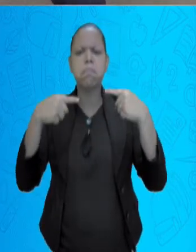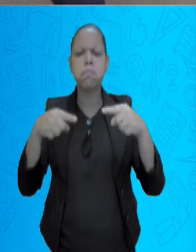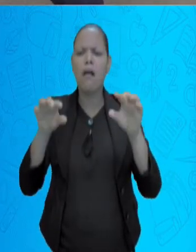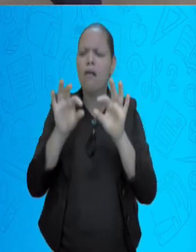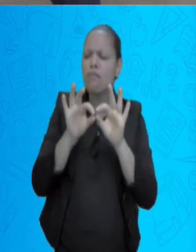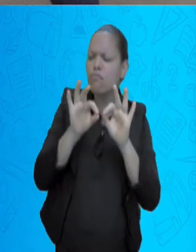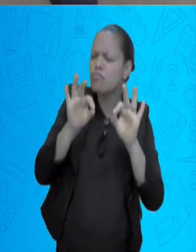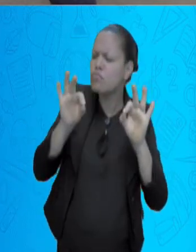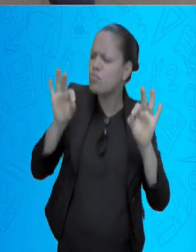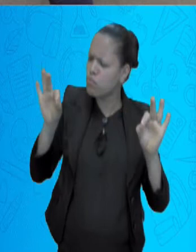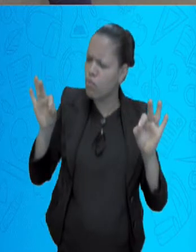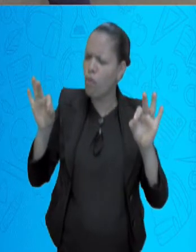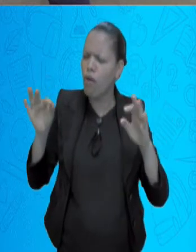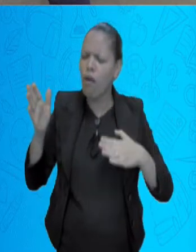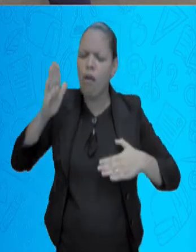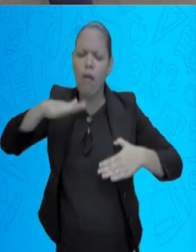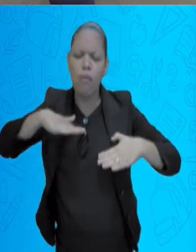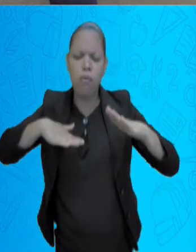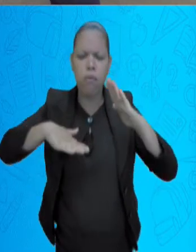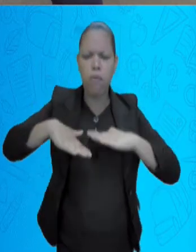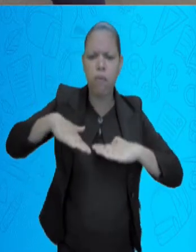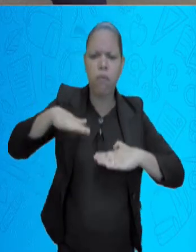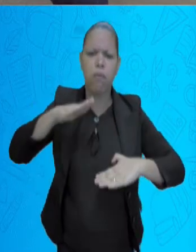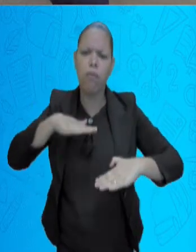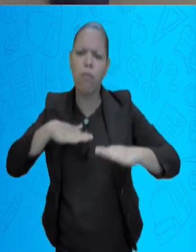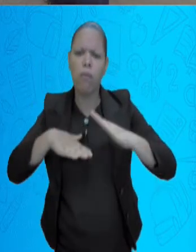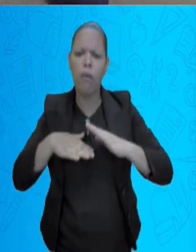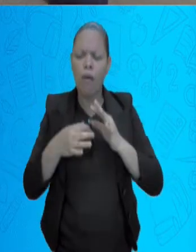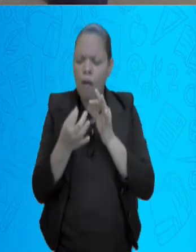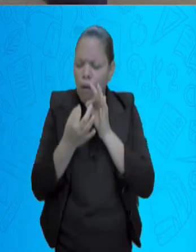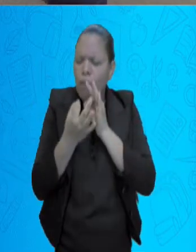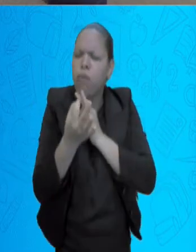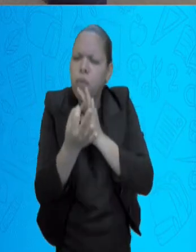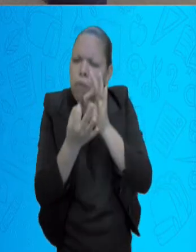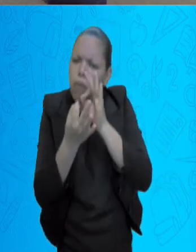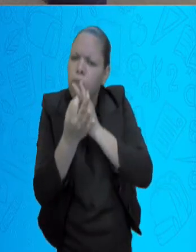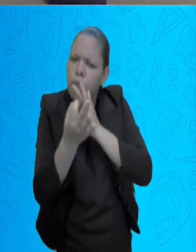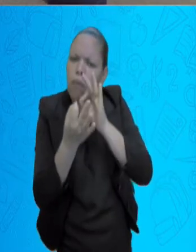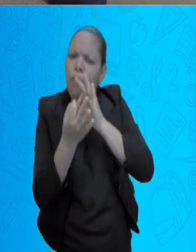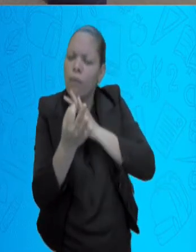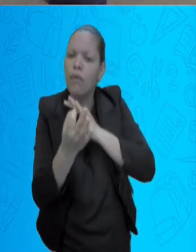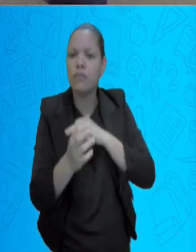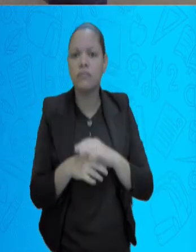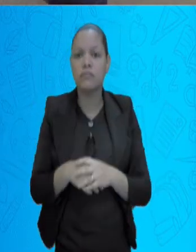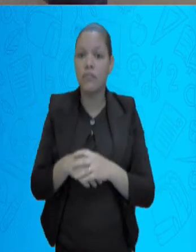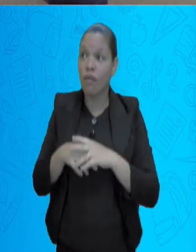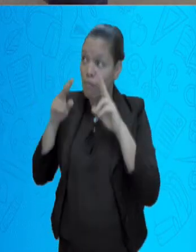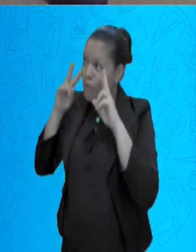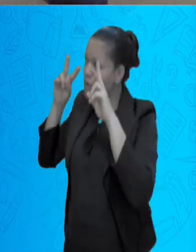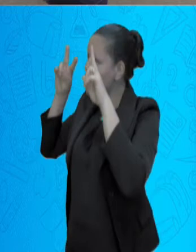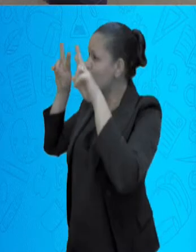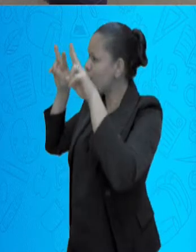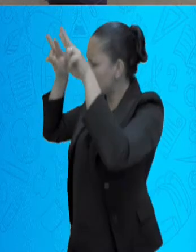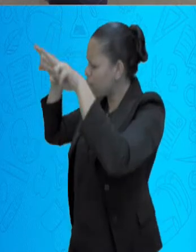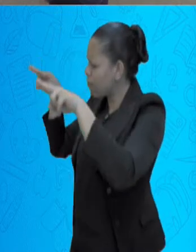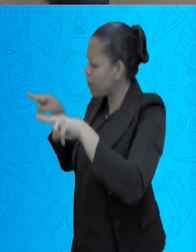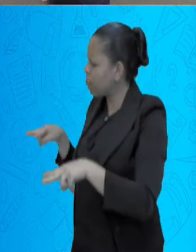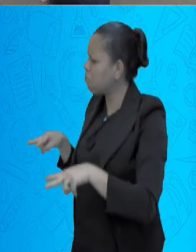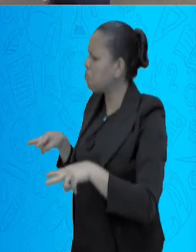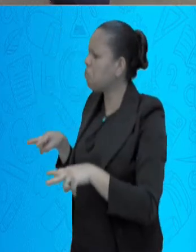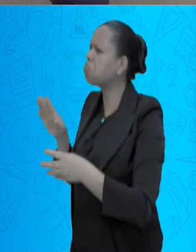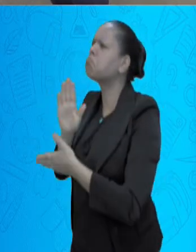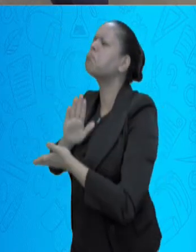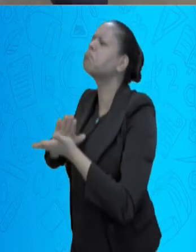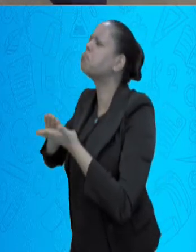percussão, de sopro? Então, a gente não vê nele uma película e não vê um lugar para